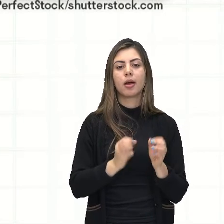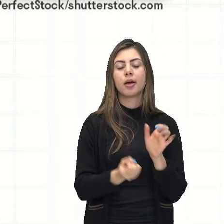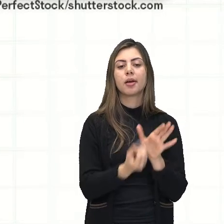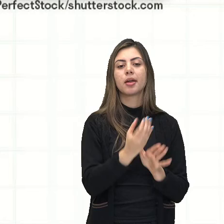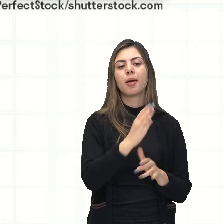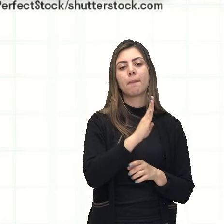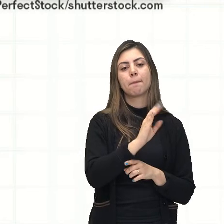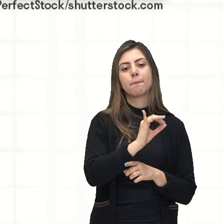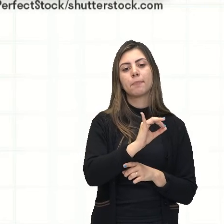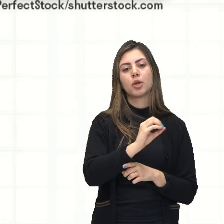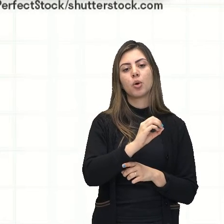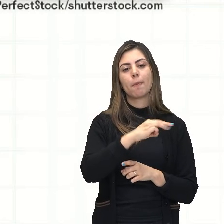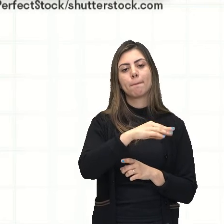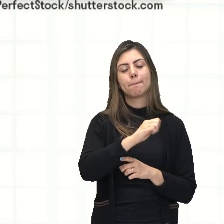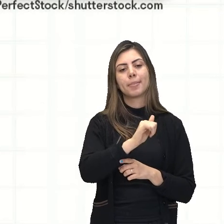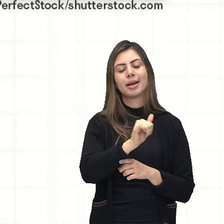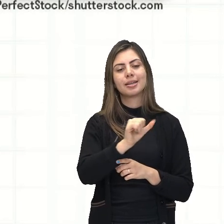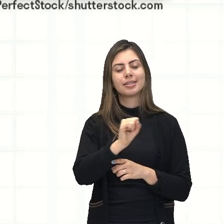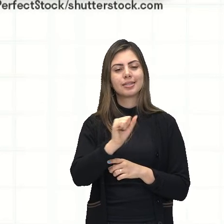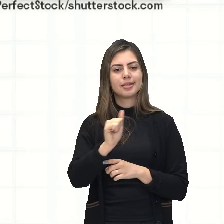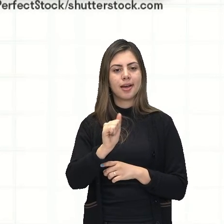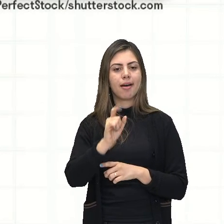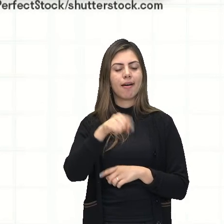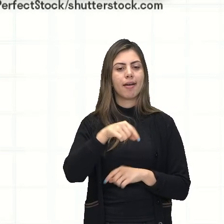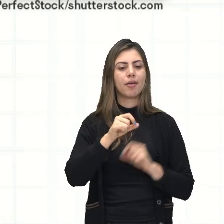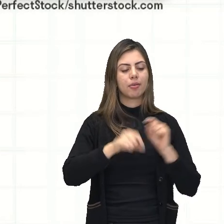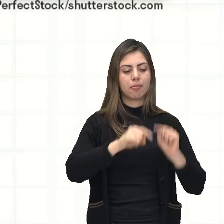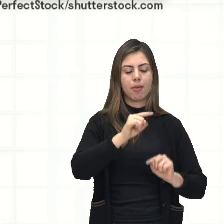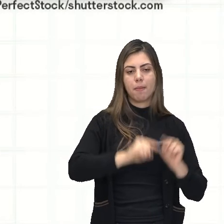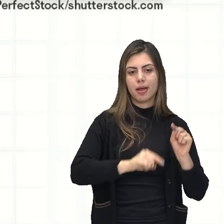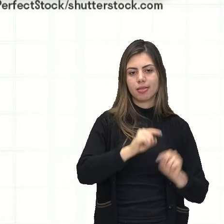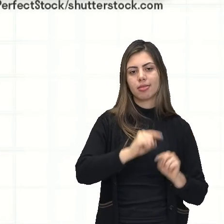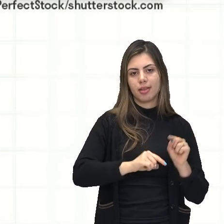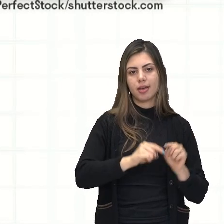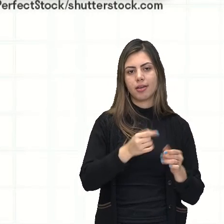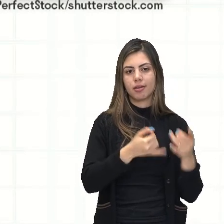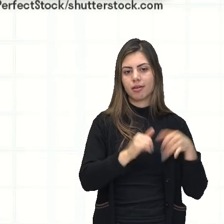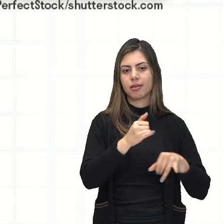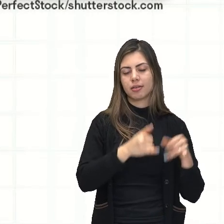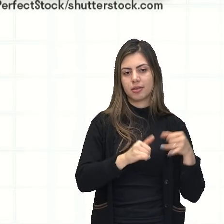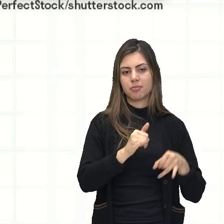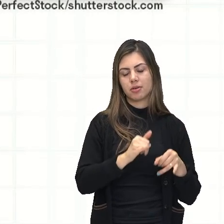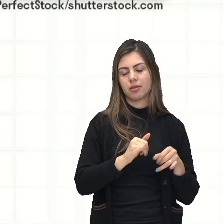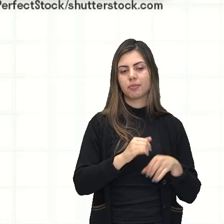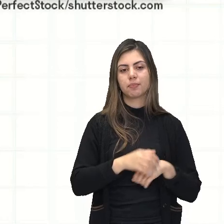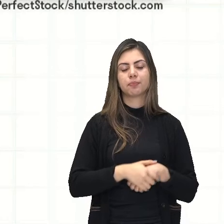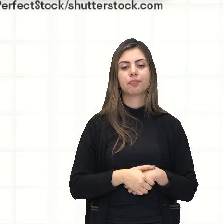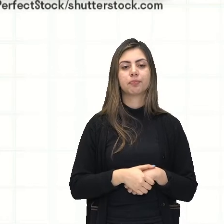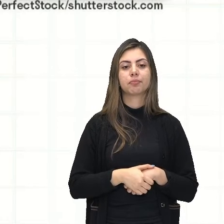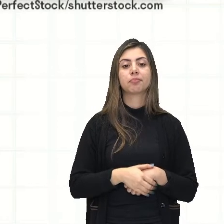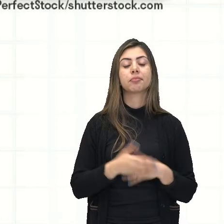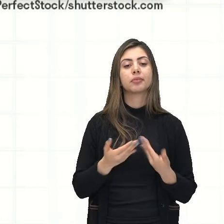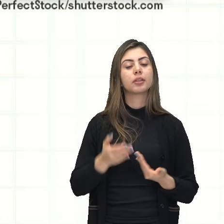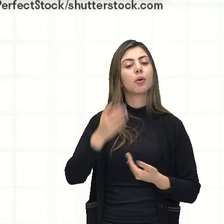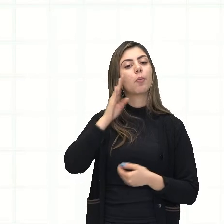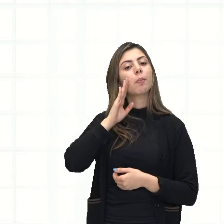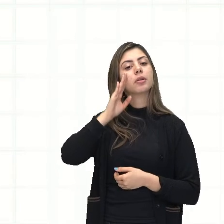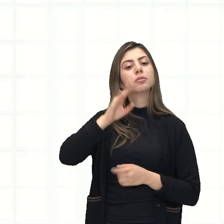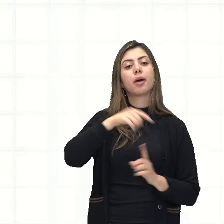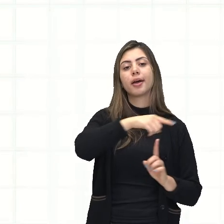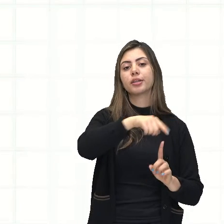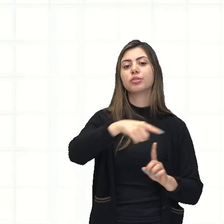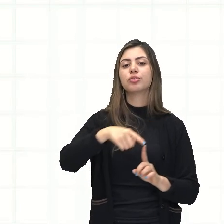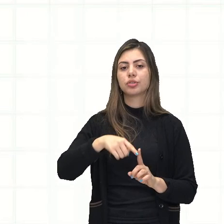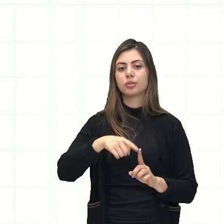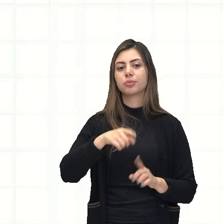uma matéria-prima orgânica não fóssil. E os principais tipos, né?